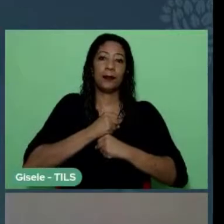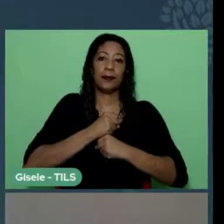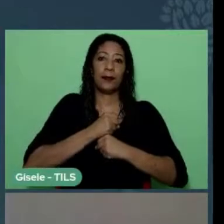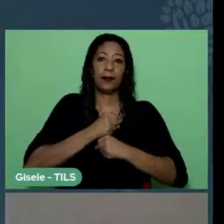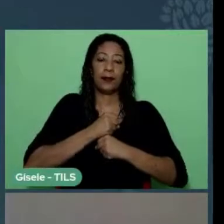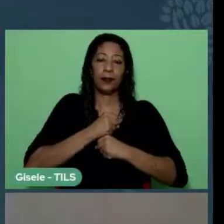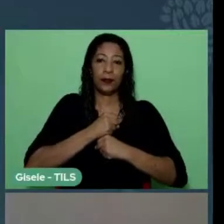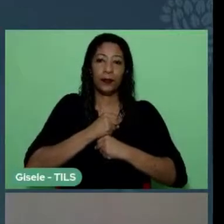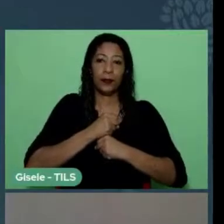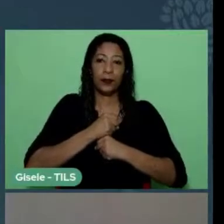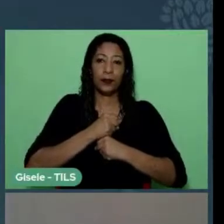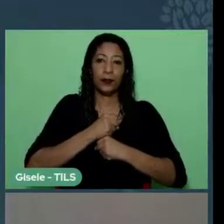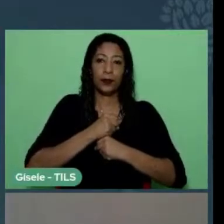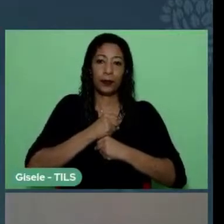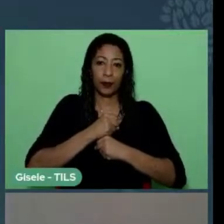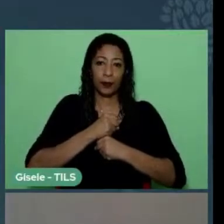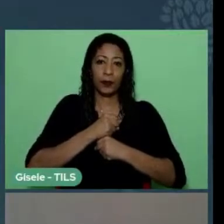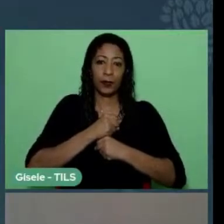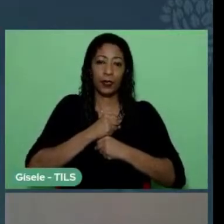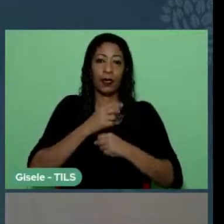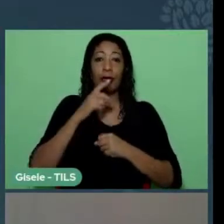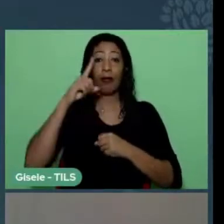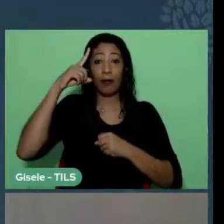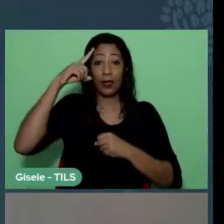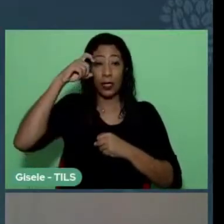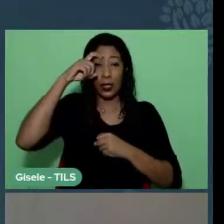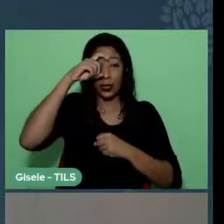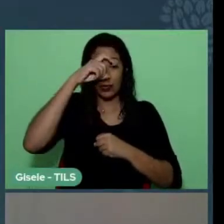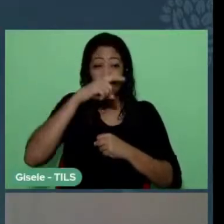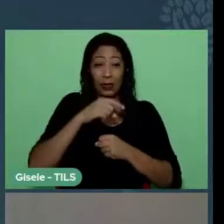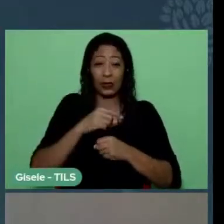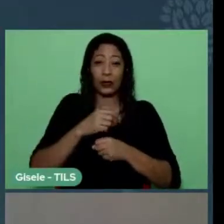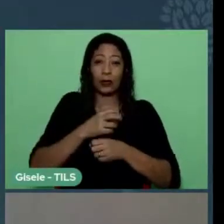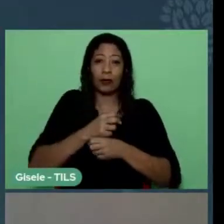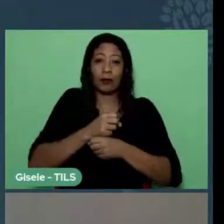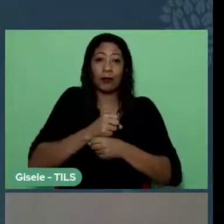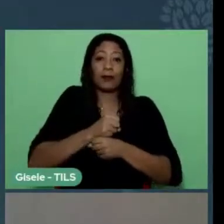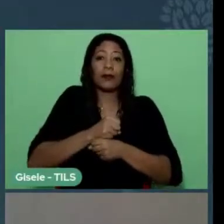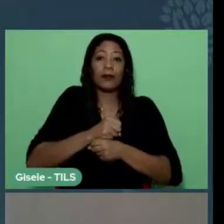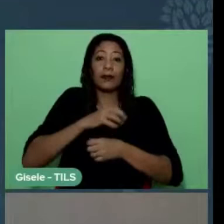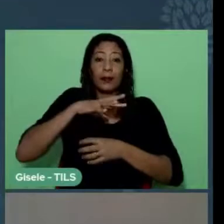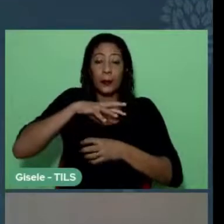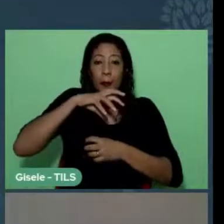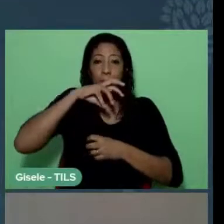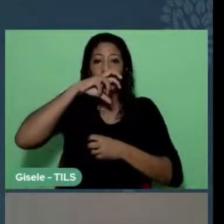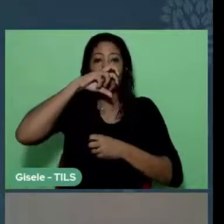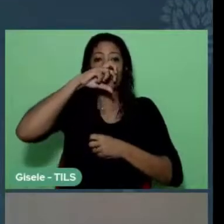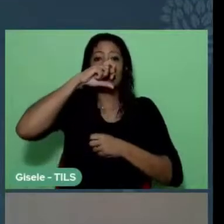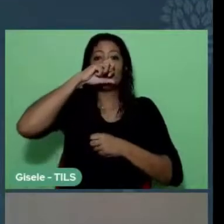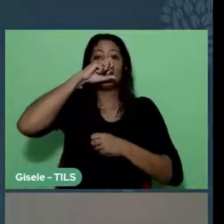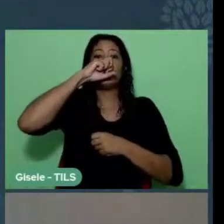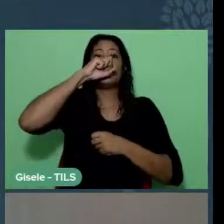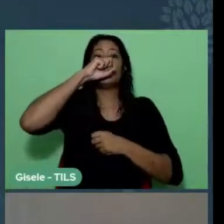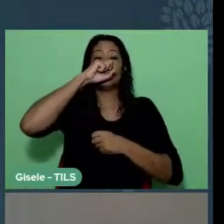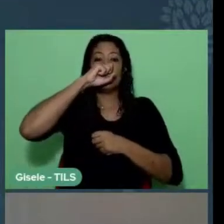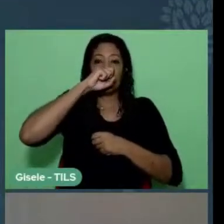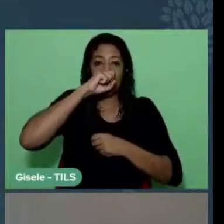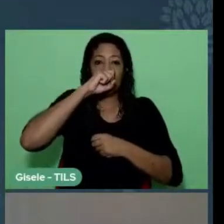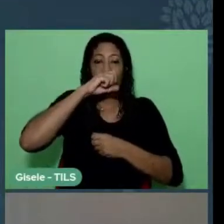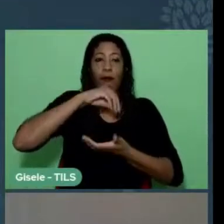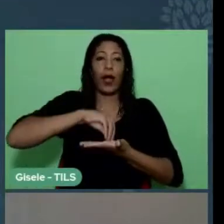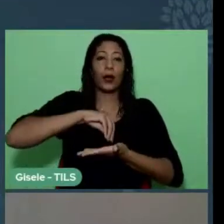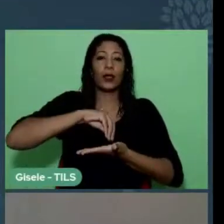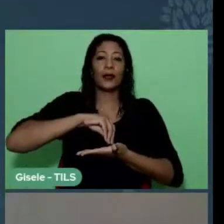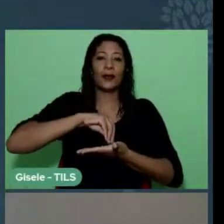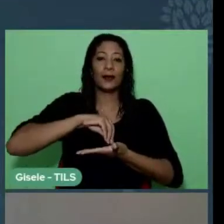tamanho, ficando constricto, bem pequenininho. E é óbvio que isso daqui é o que vai dar os sintomas de falta de ar,